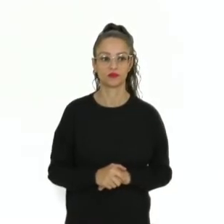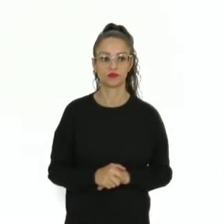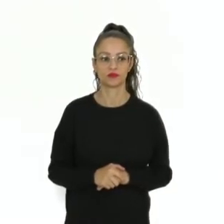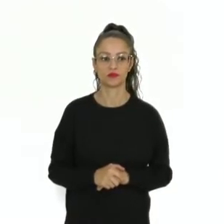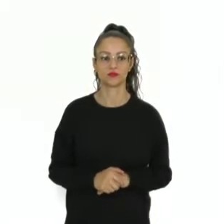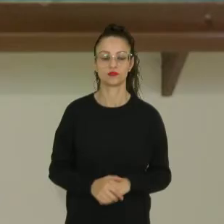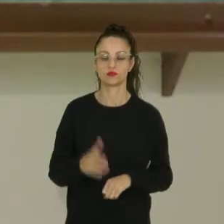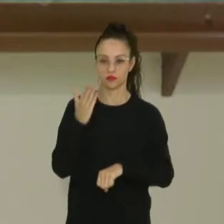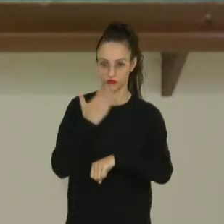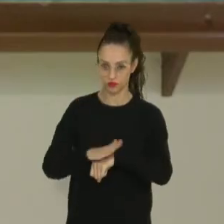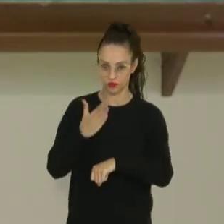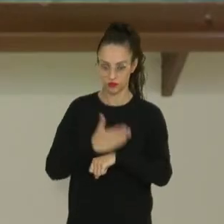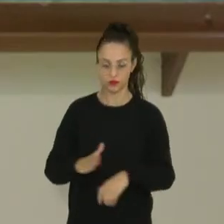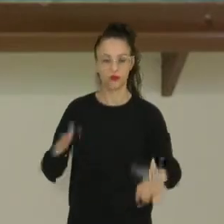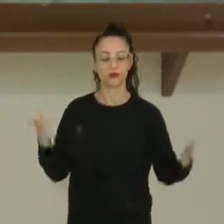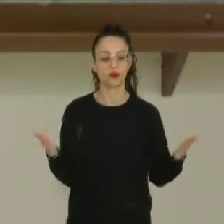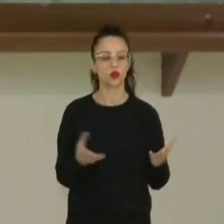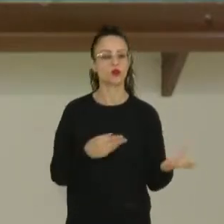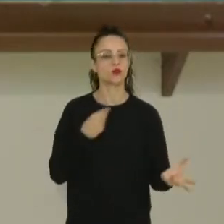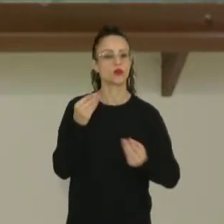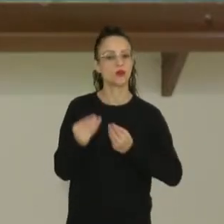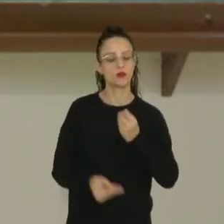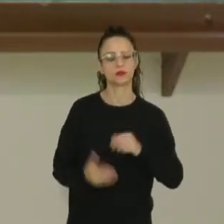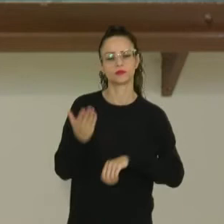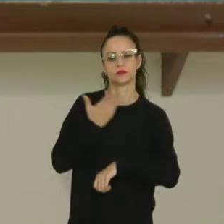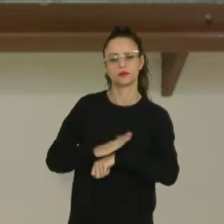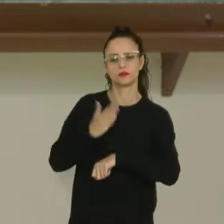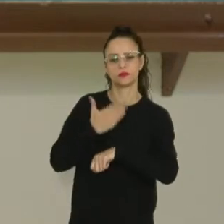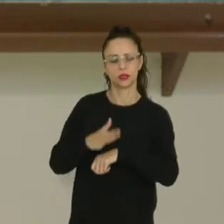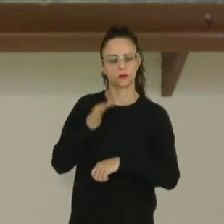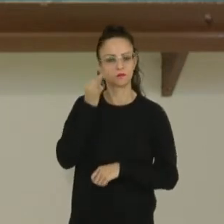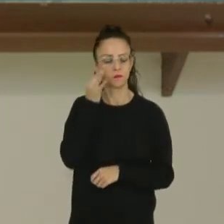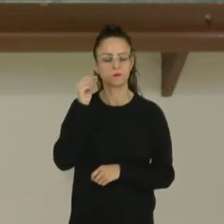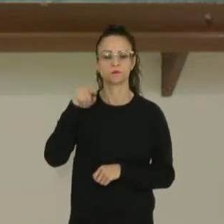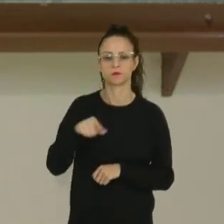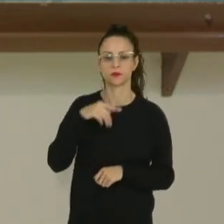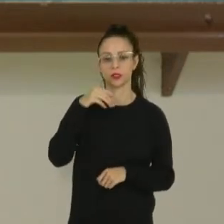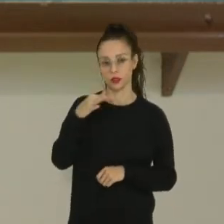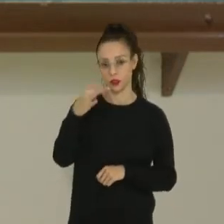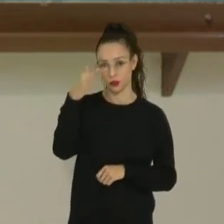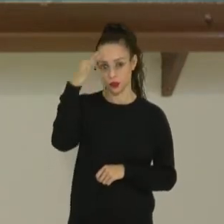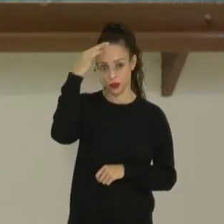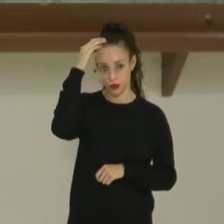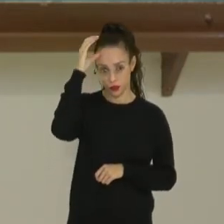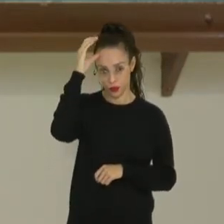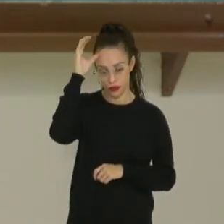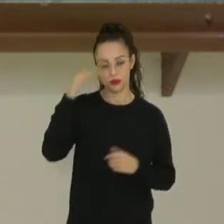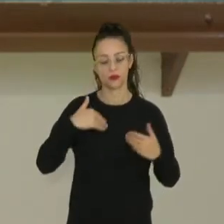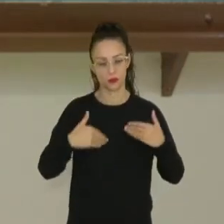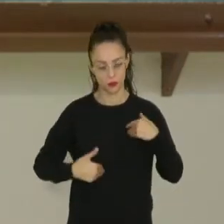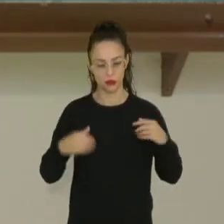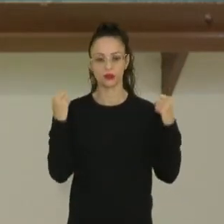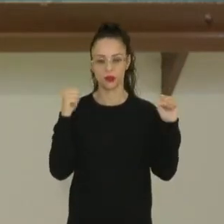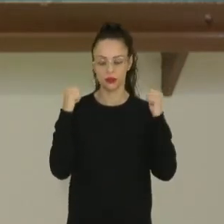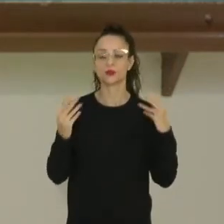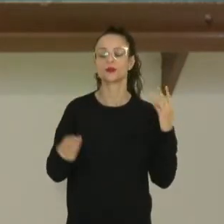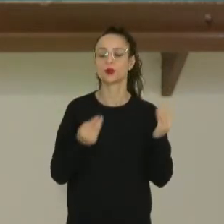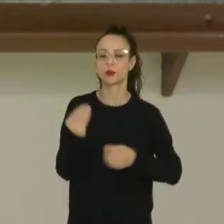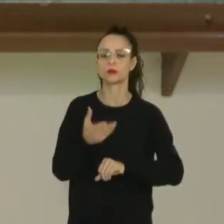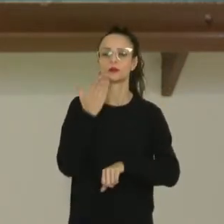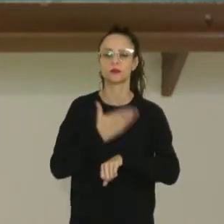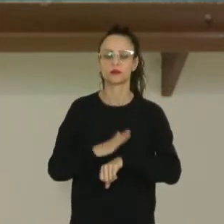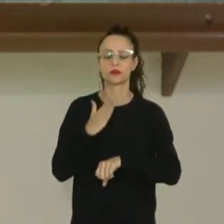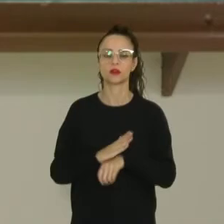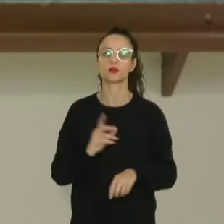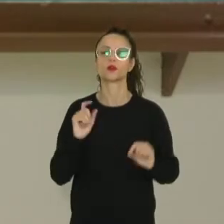Prática. Vamos falar um pouquinho sobre a prática da ginástica de conscientização corporal. Como que é essa prática,